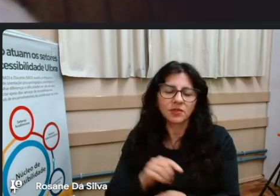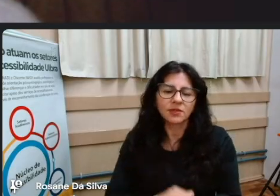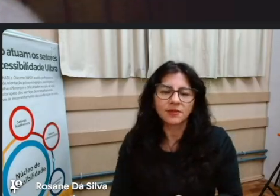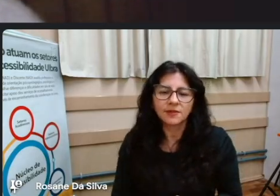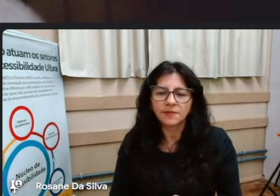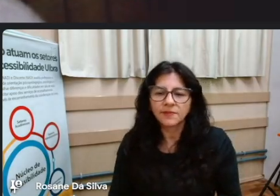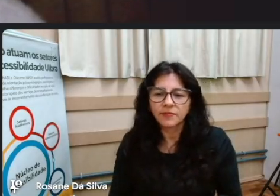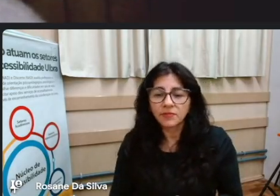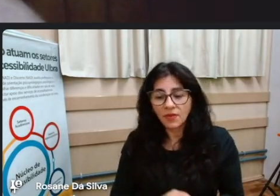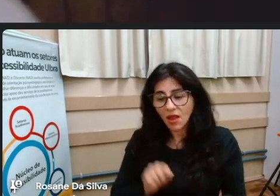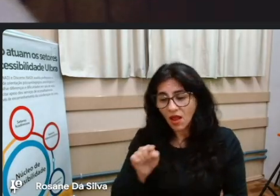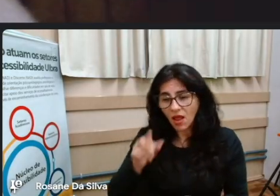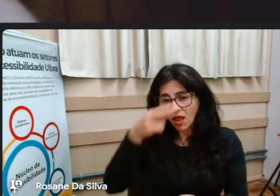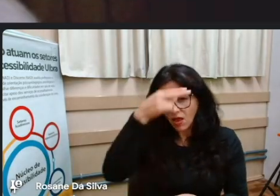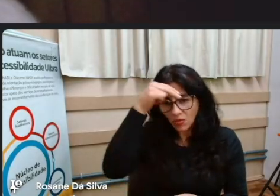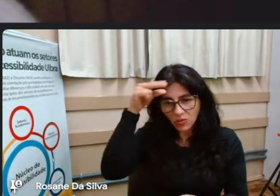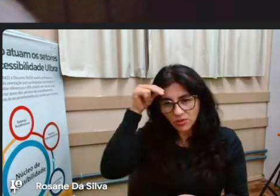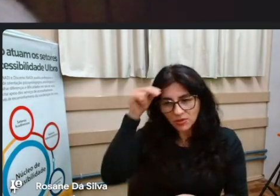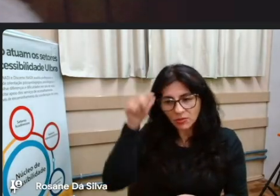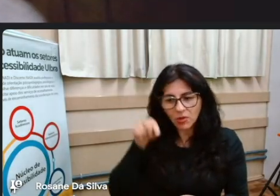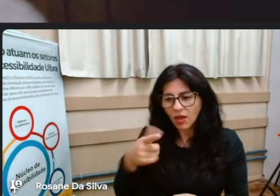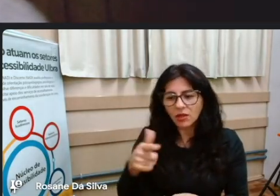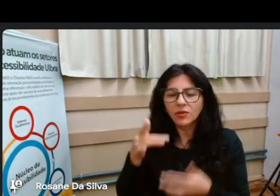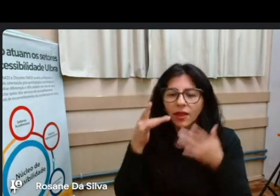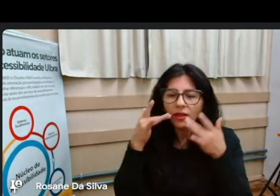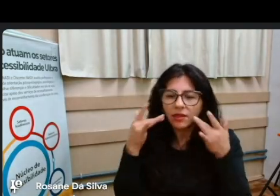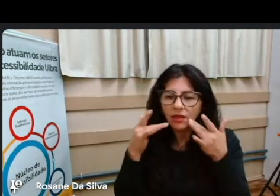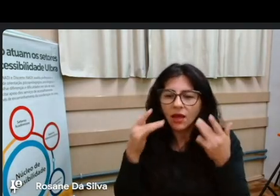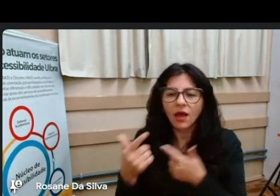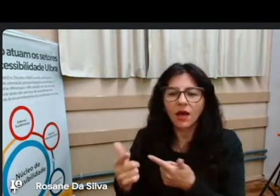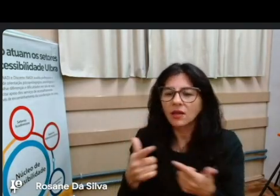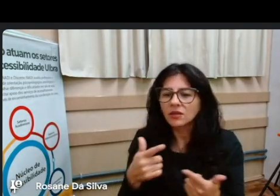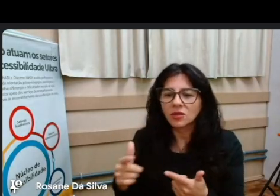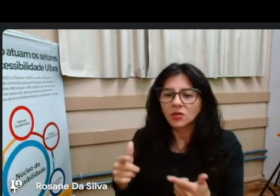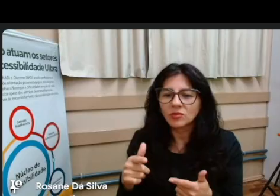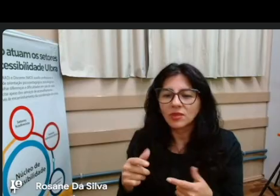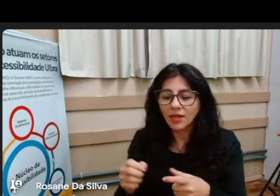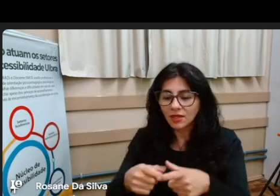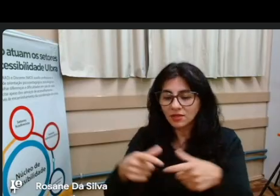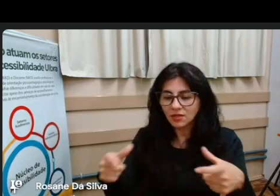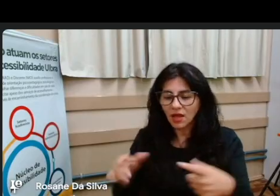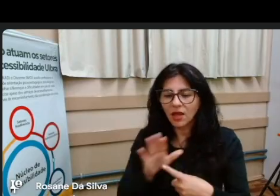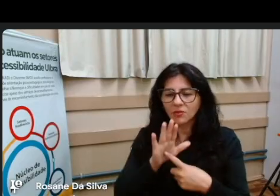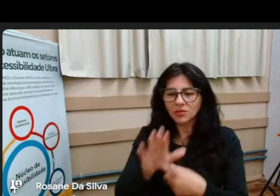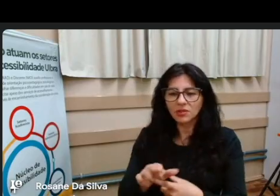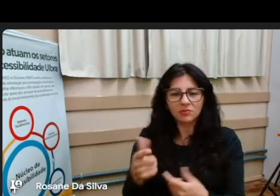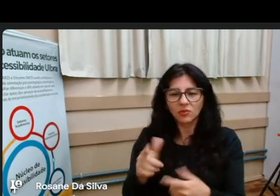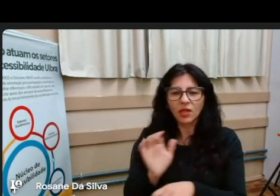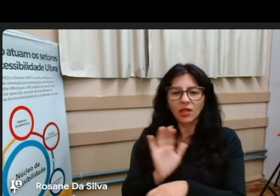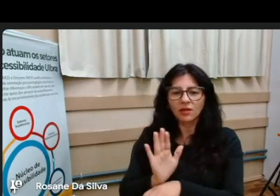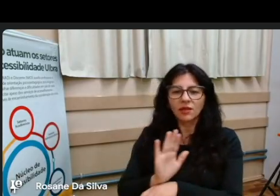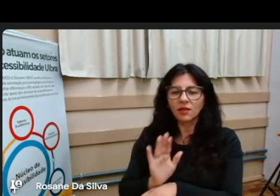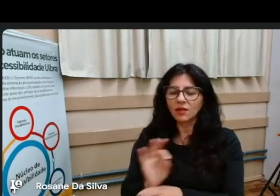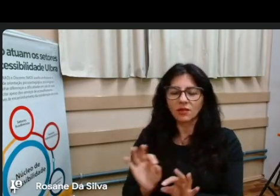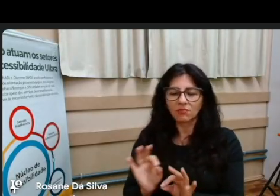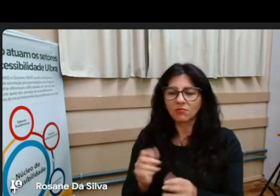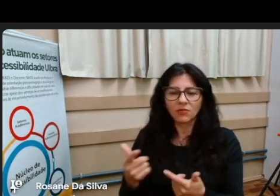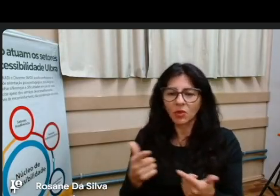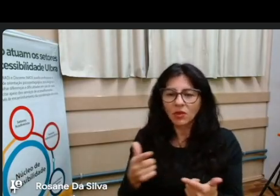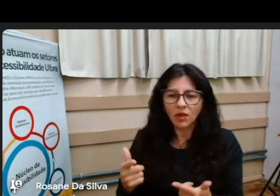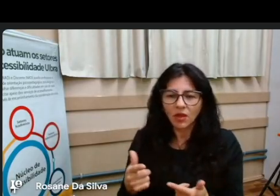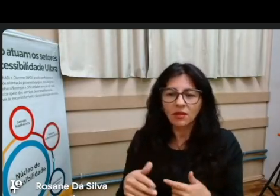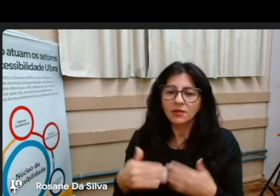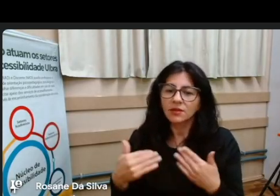pelo trabalho de vocês é uma um município que não tem nenhum teatro nem um uma sala de